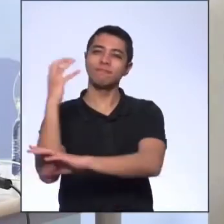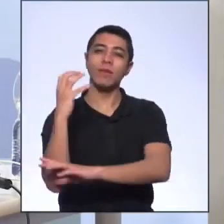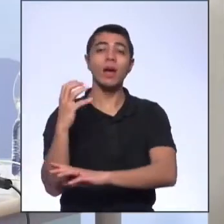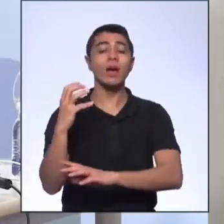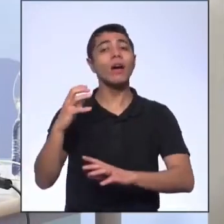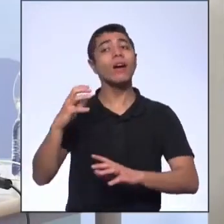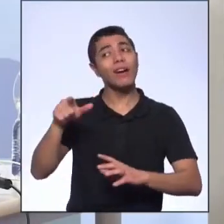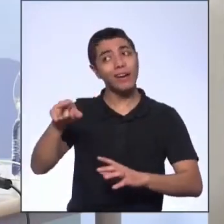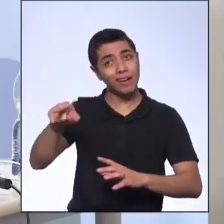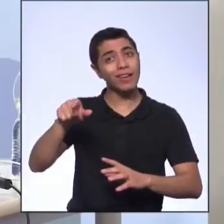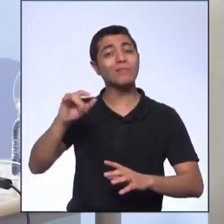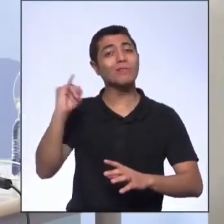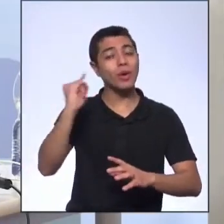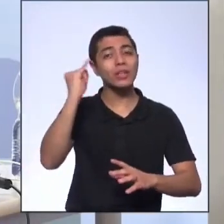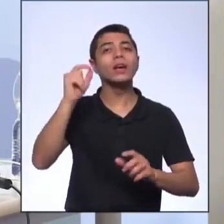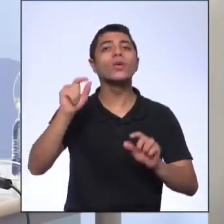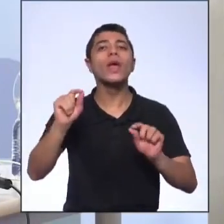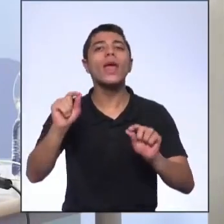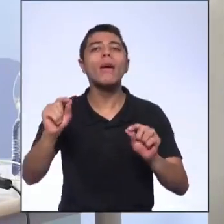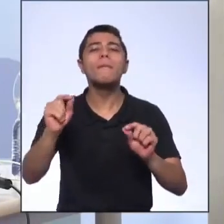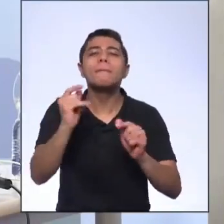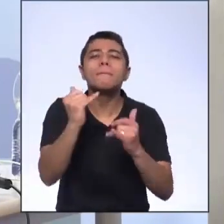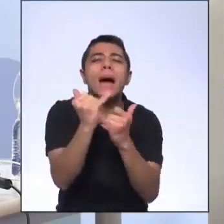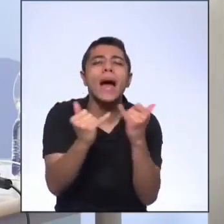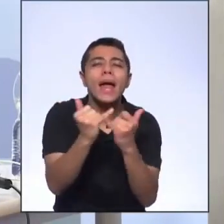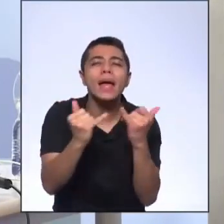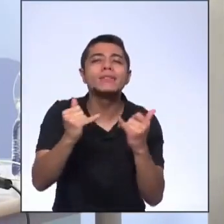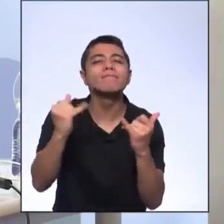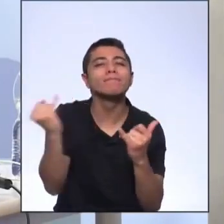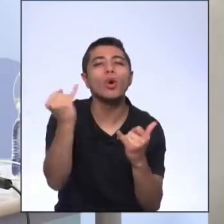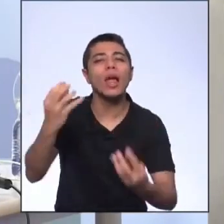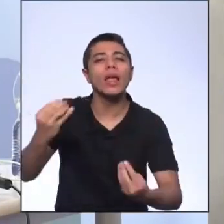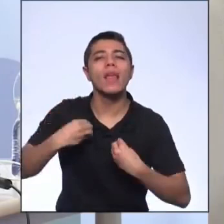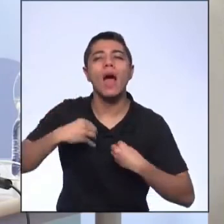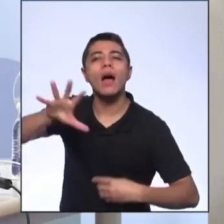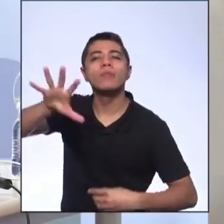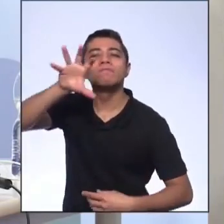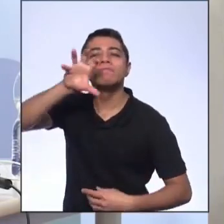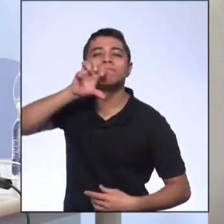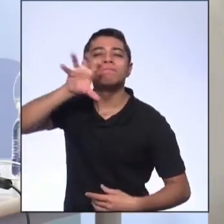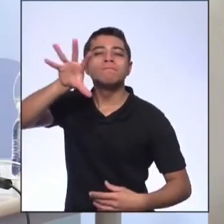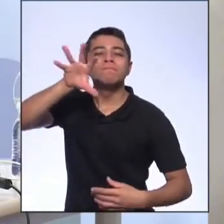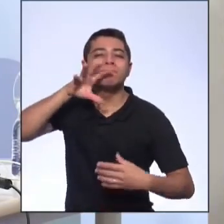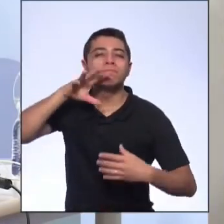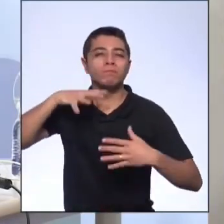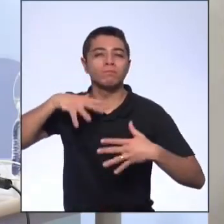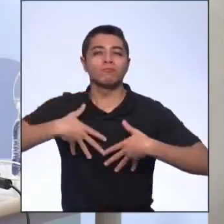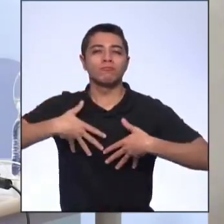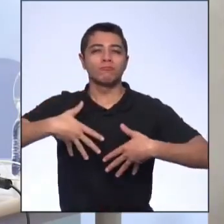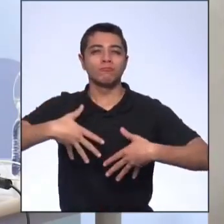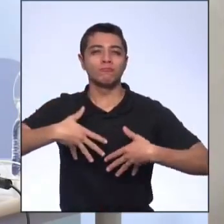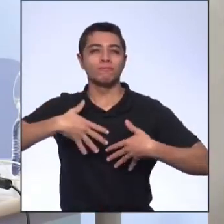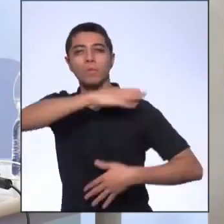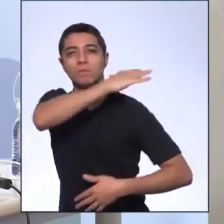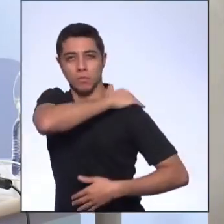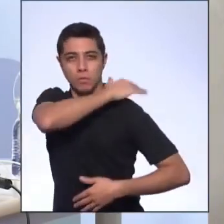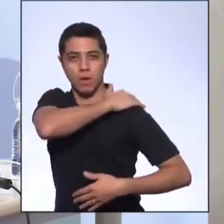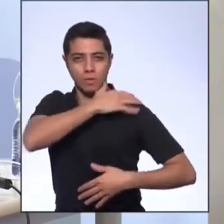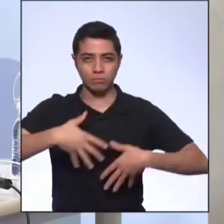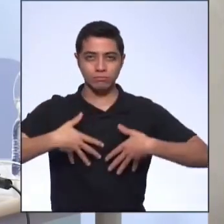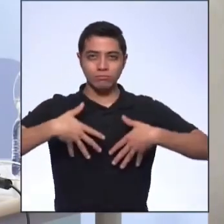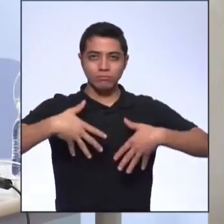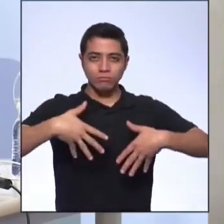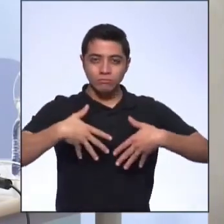pensa em pulmão do mundo, a gente está falando da Amazônia, que já é um ecossistema, né, um bioma que está todo ali complexo no